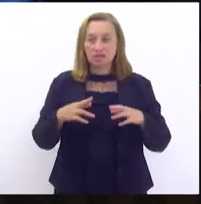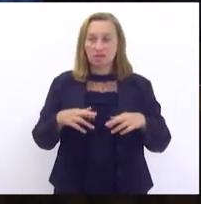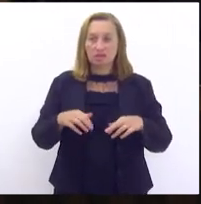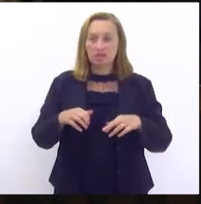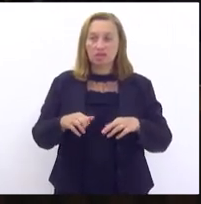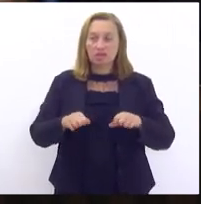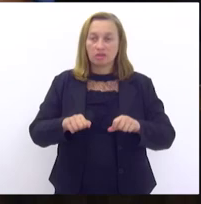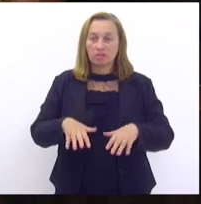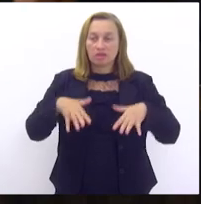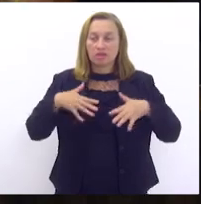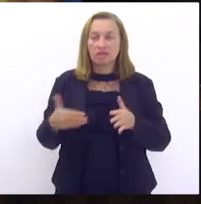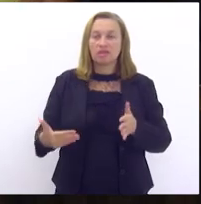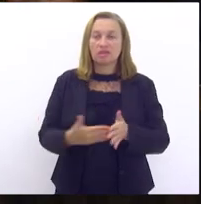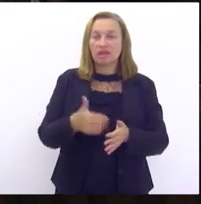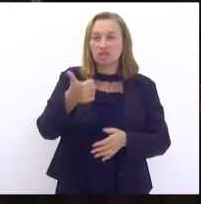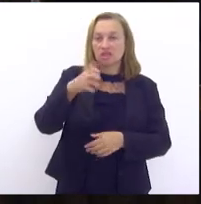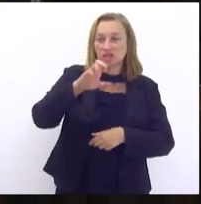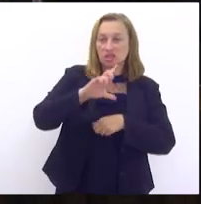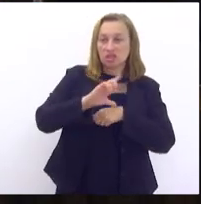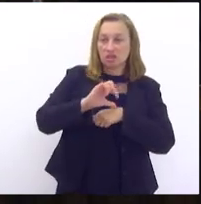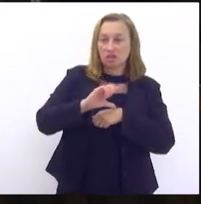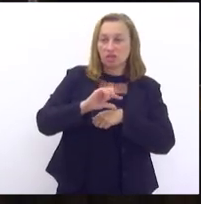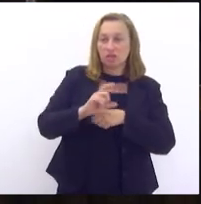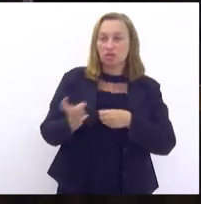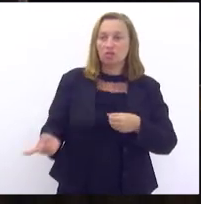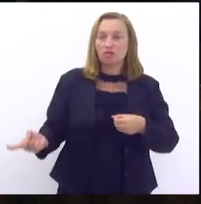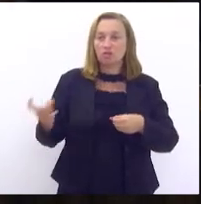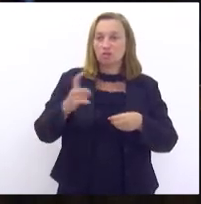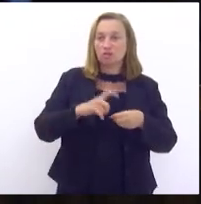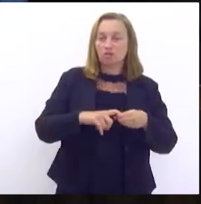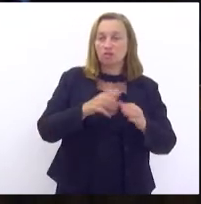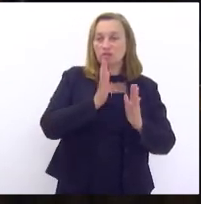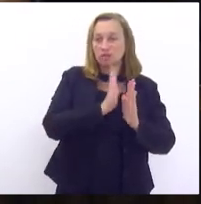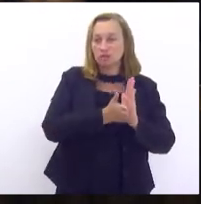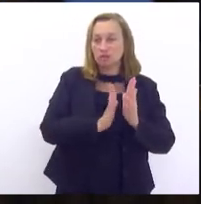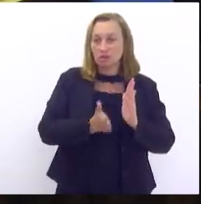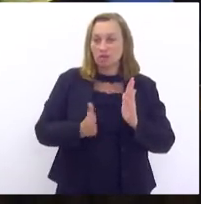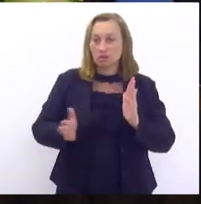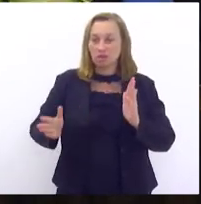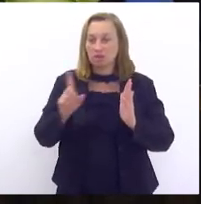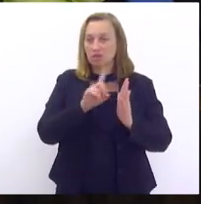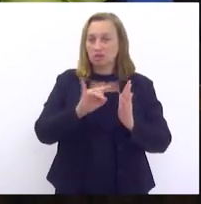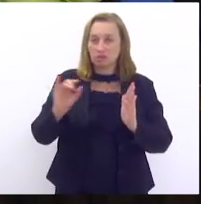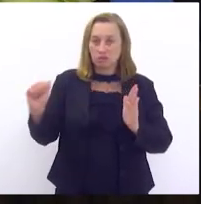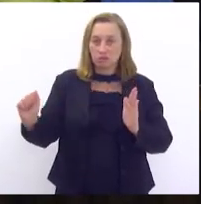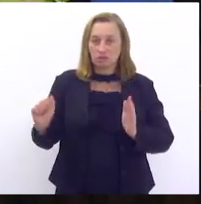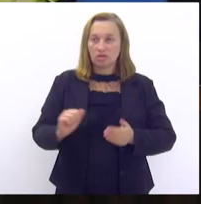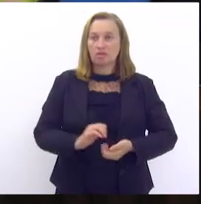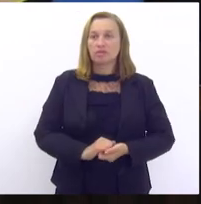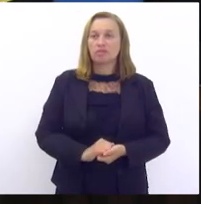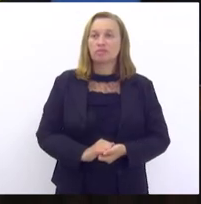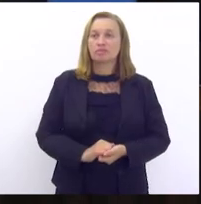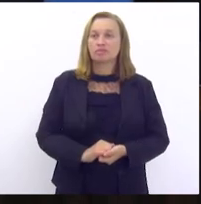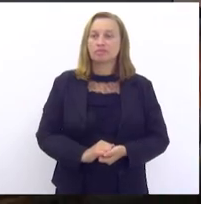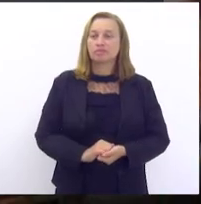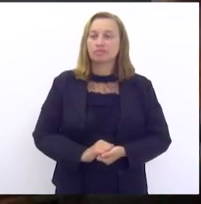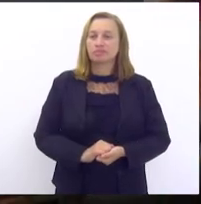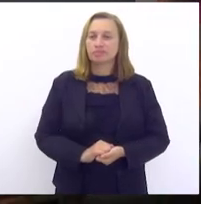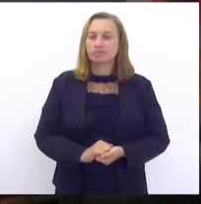sessão até às 15 horas, quando teremos a ordem do dia.